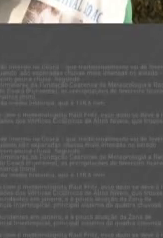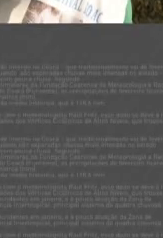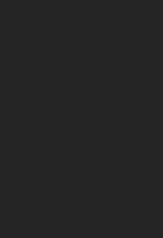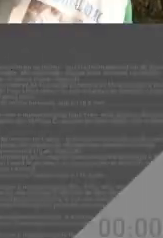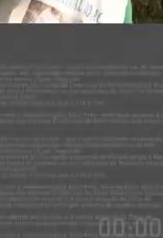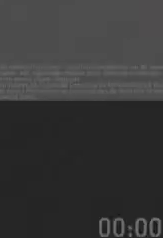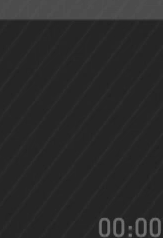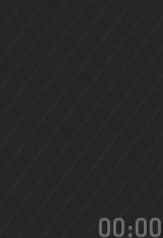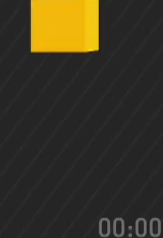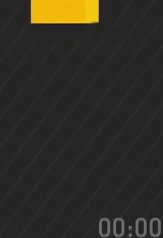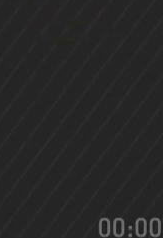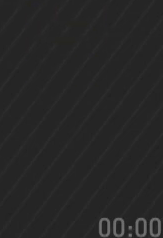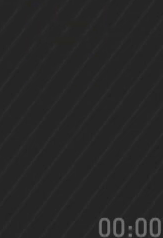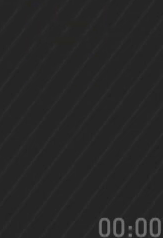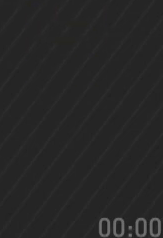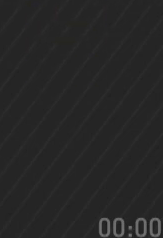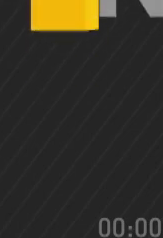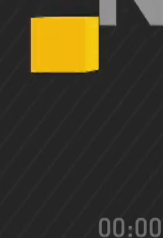ae